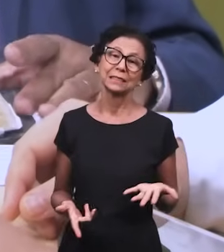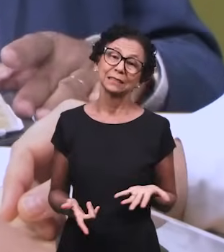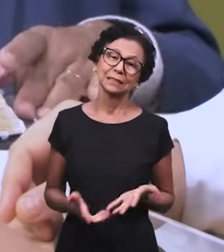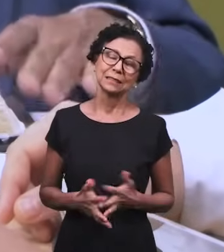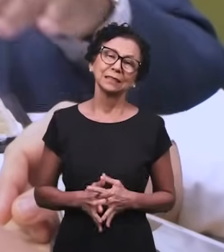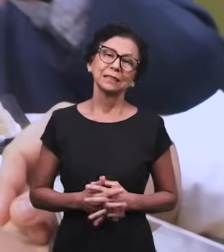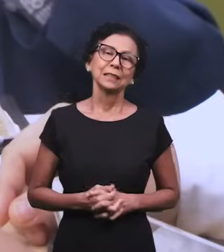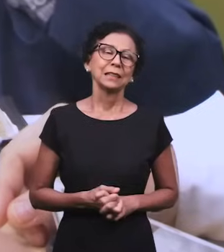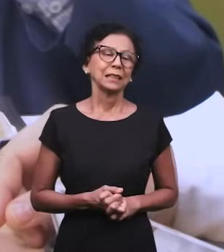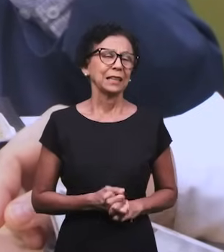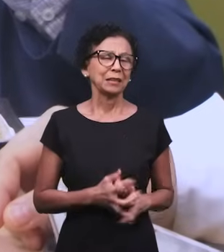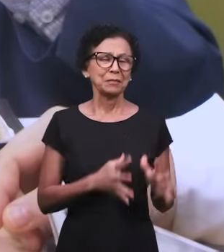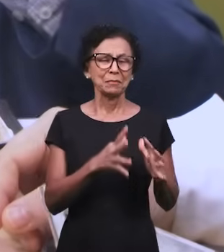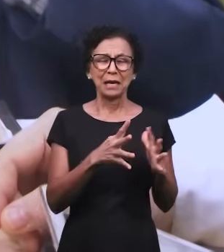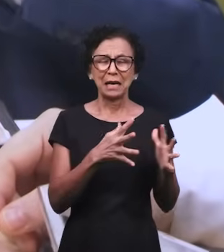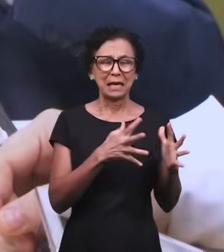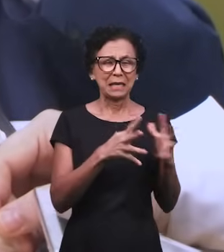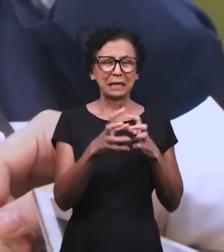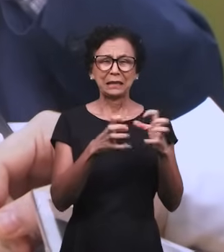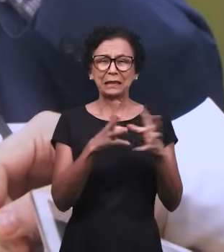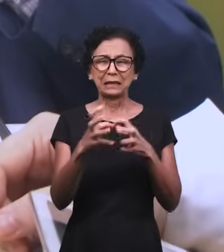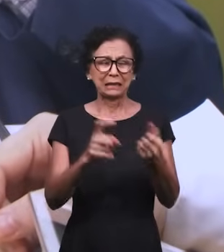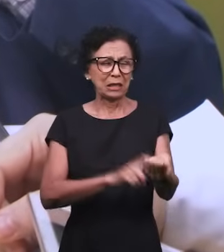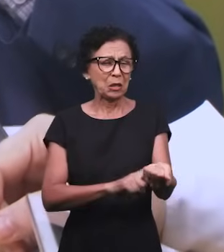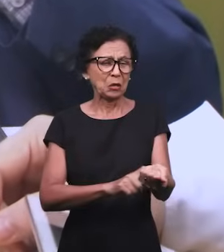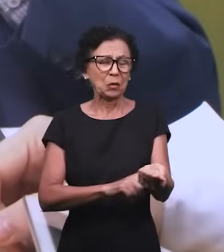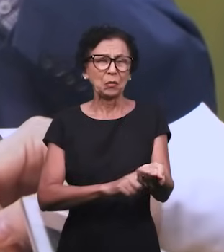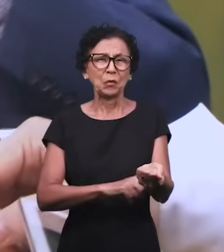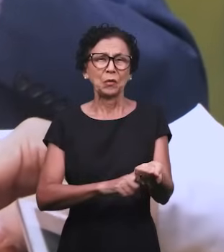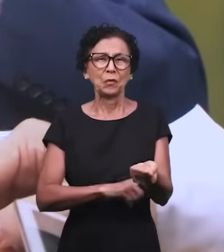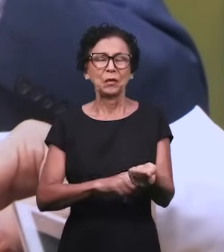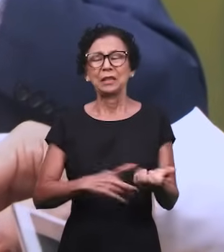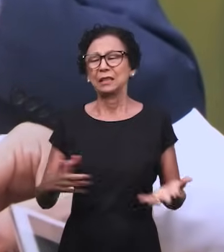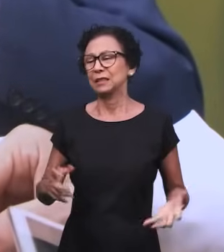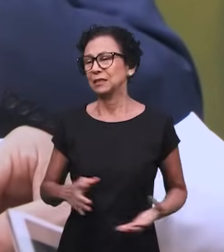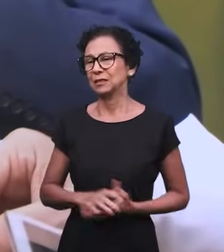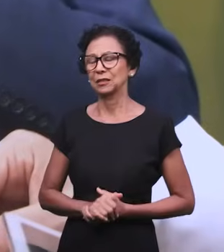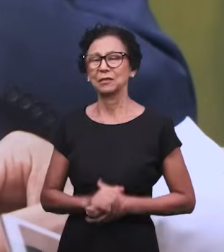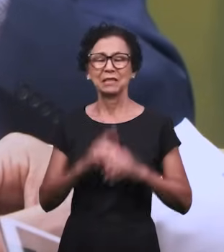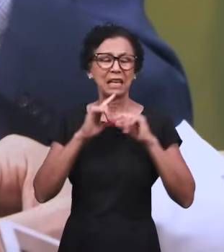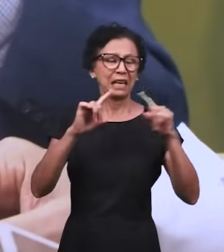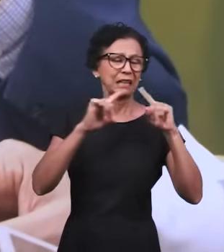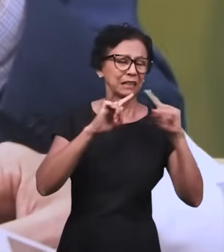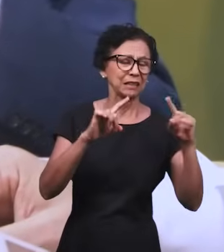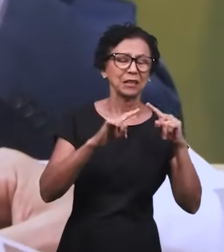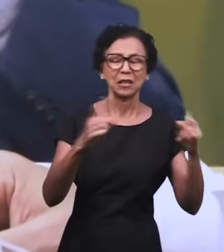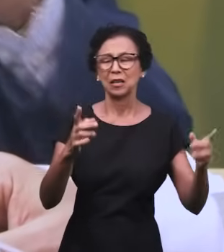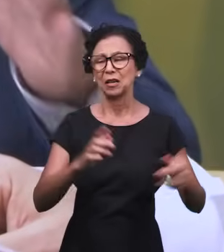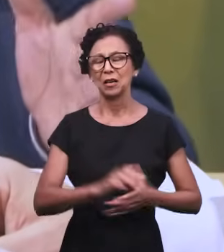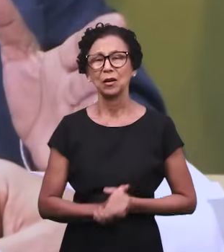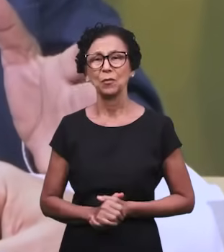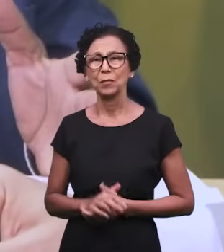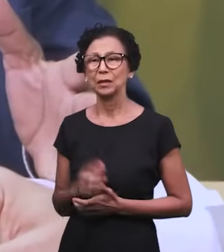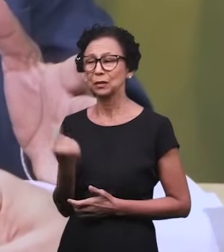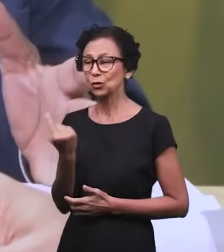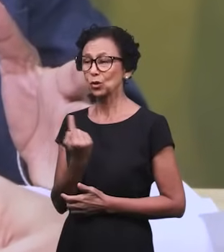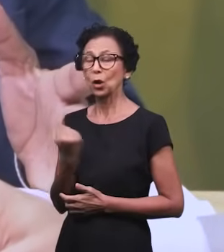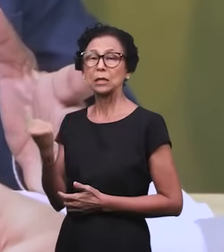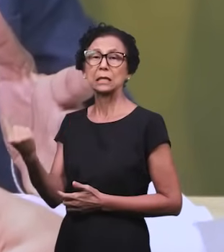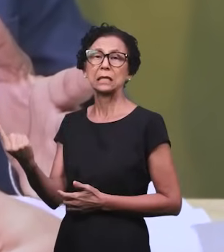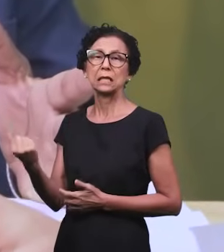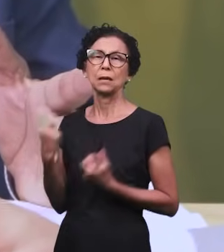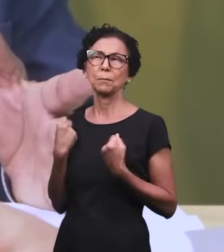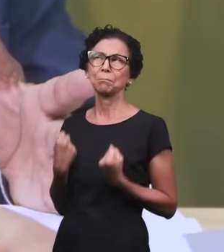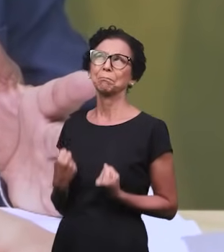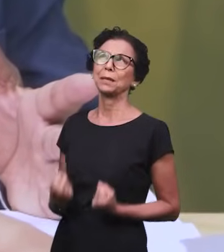e aí Traz um conflito dentro da casa irritação você não tá você não tá valorizando sua esposa deixando tudo por conta dela lá certo sobrecarregando a